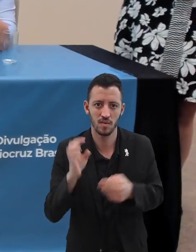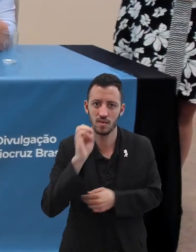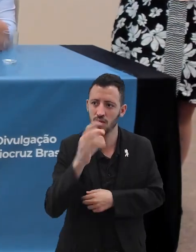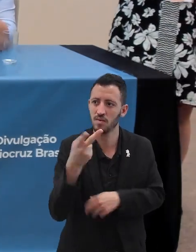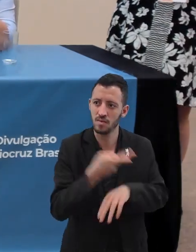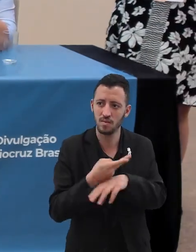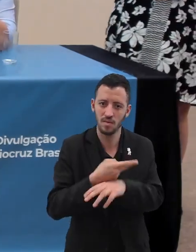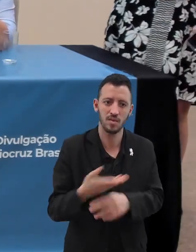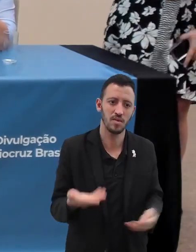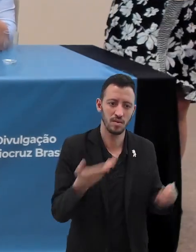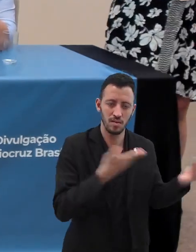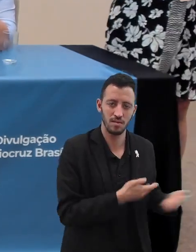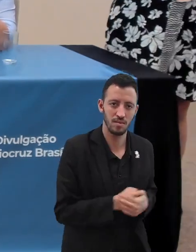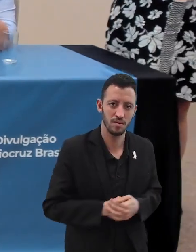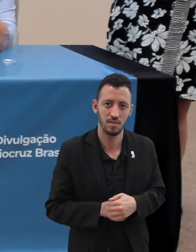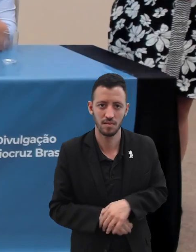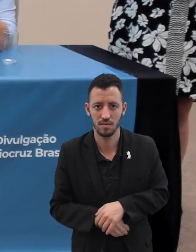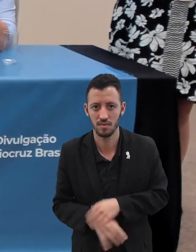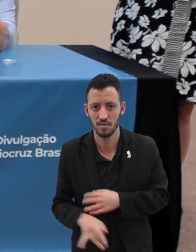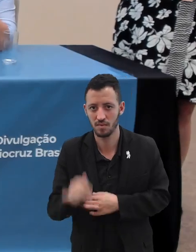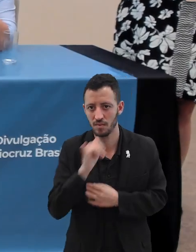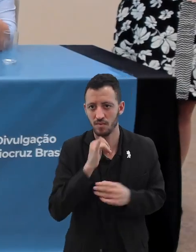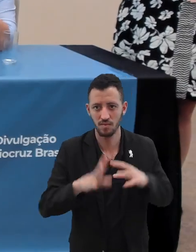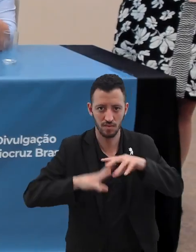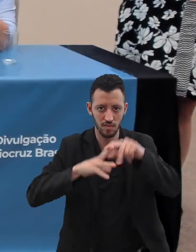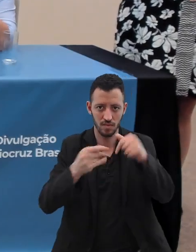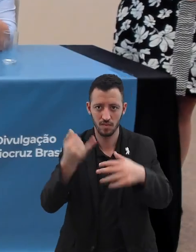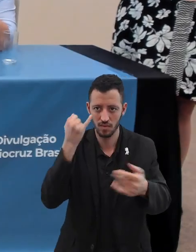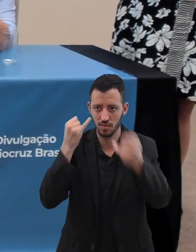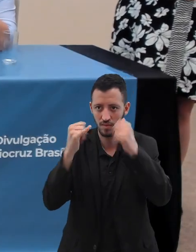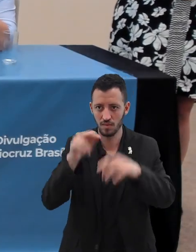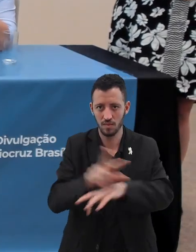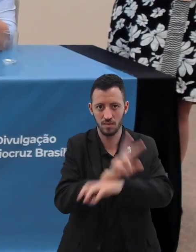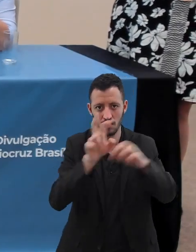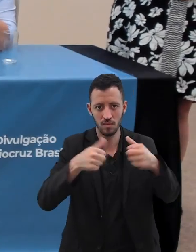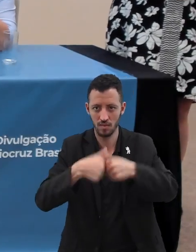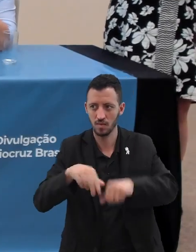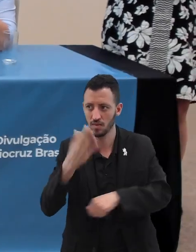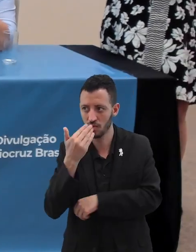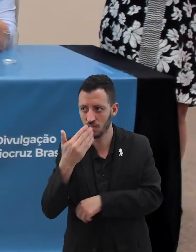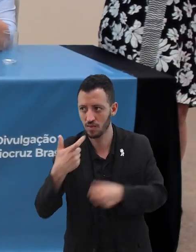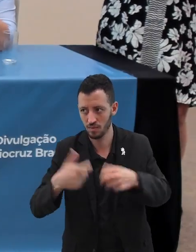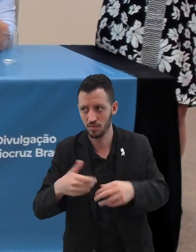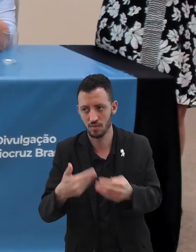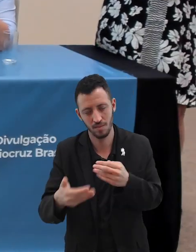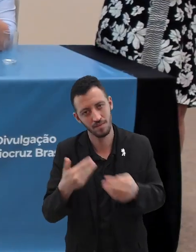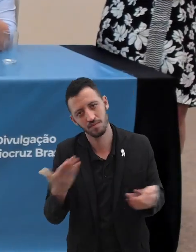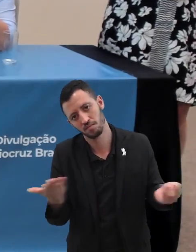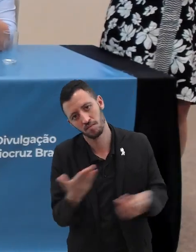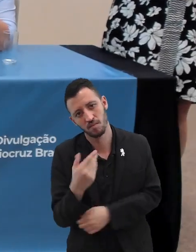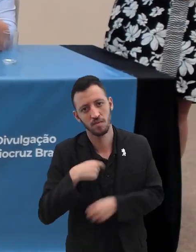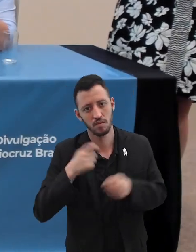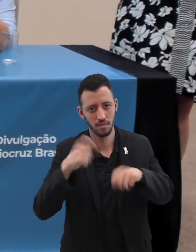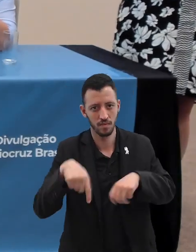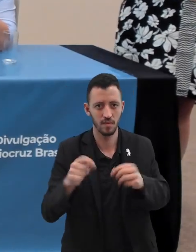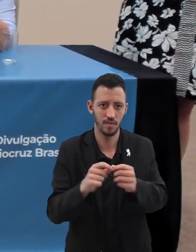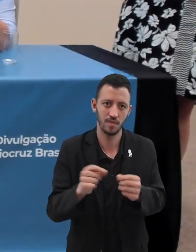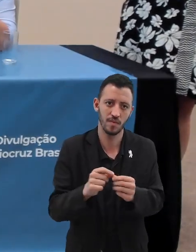quiser, procura a gente. Que a gente passa todas as informações sobre onde comer, onde, enfim, fazer o que for